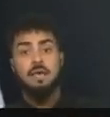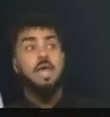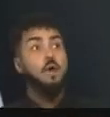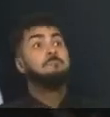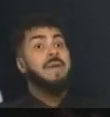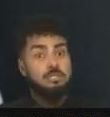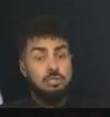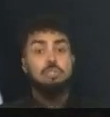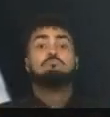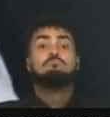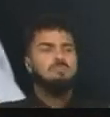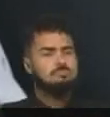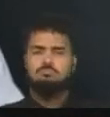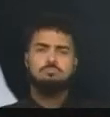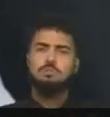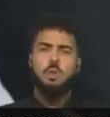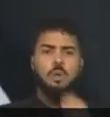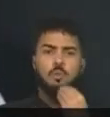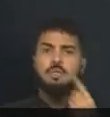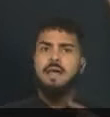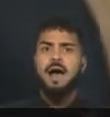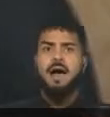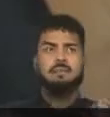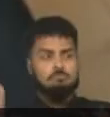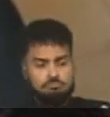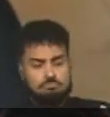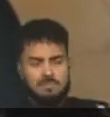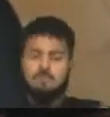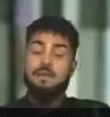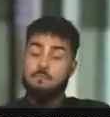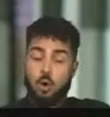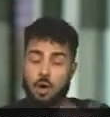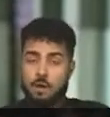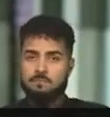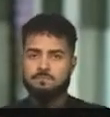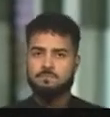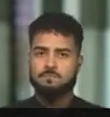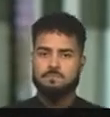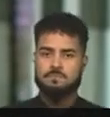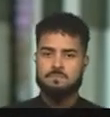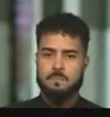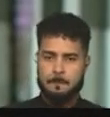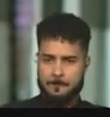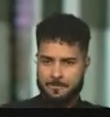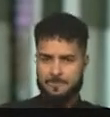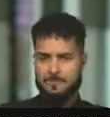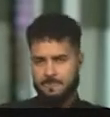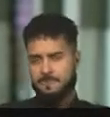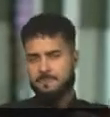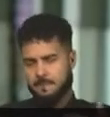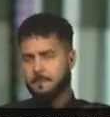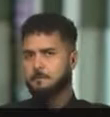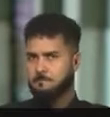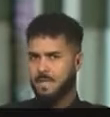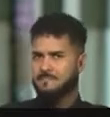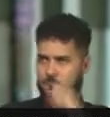tiveram oportunidade de se renderam, mas não tiveram oportunidade de viver. Frequentemente, as vítimas de violência do Estado têm um perfil em